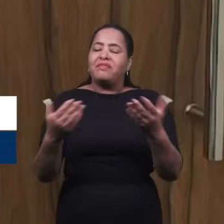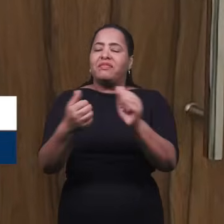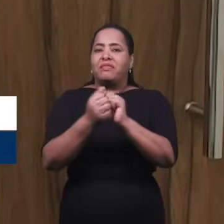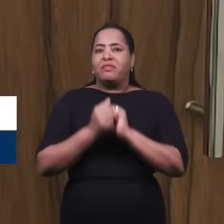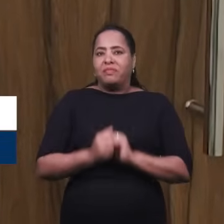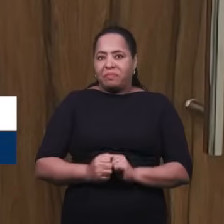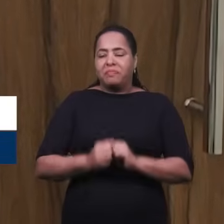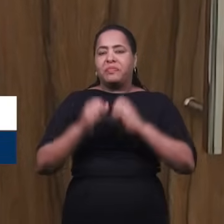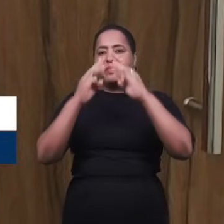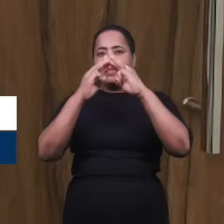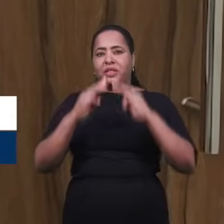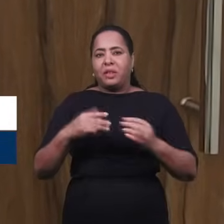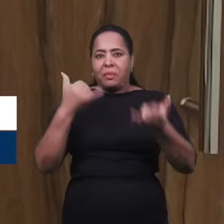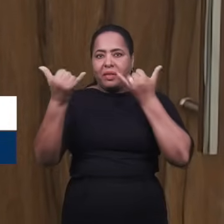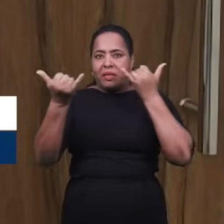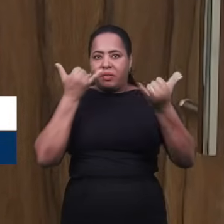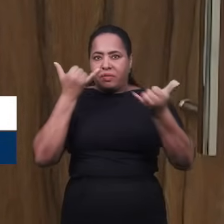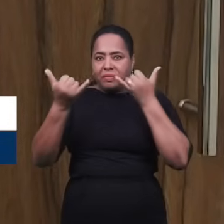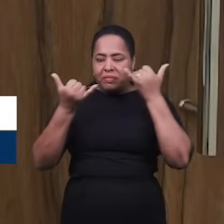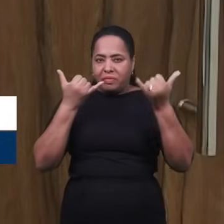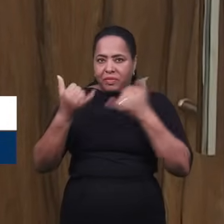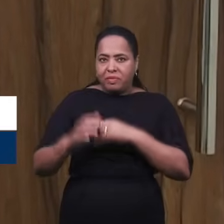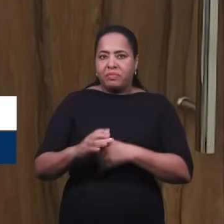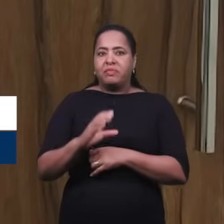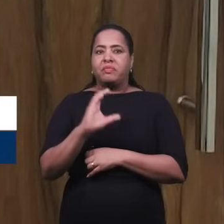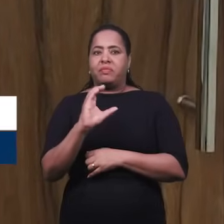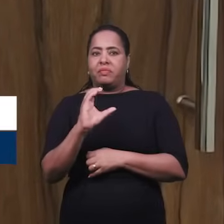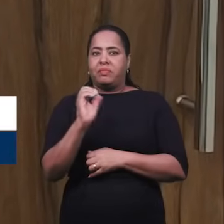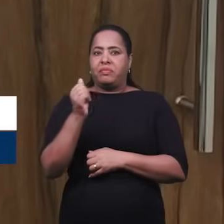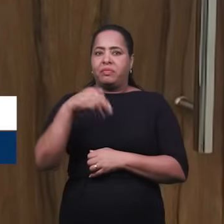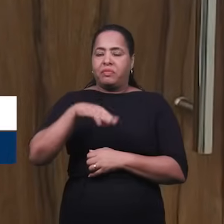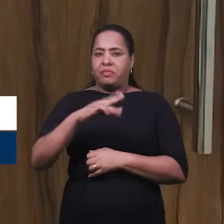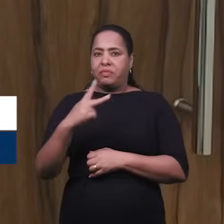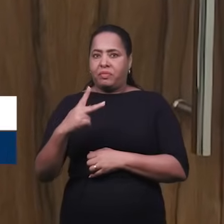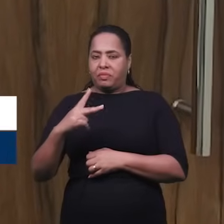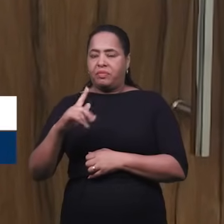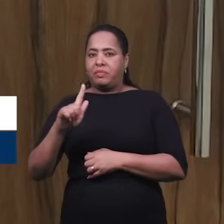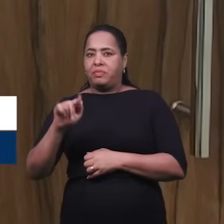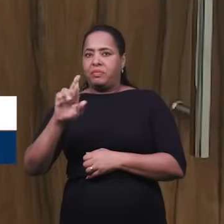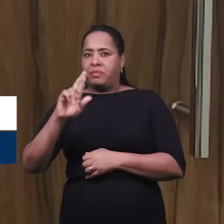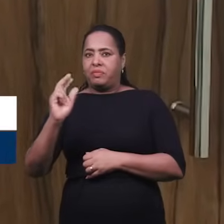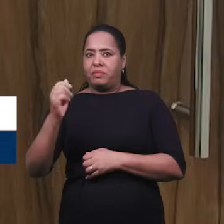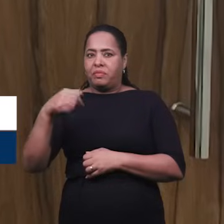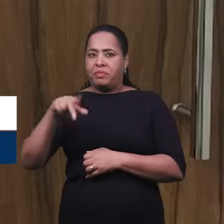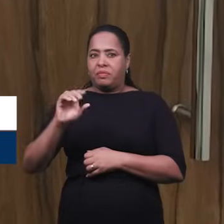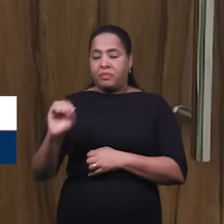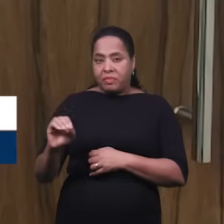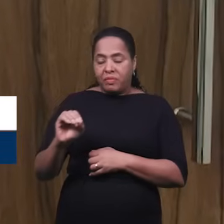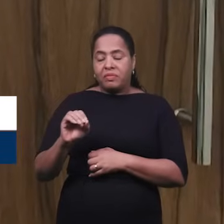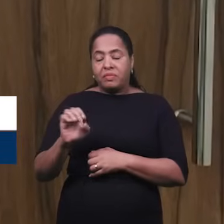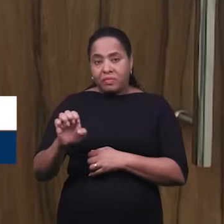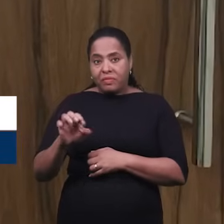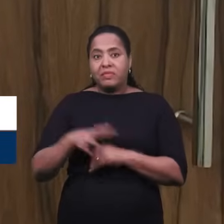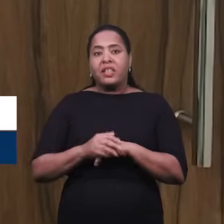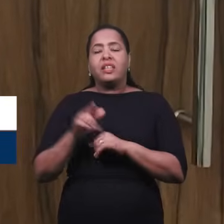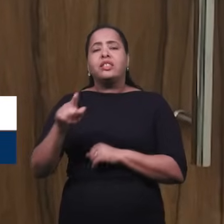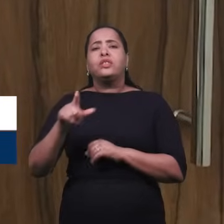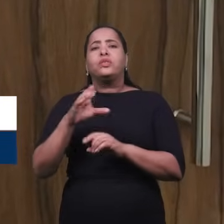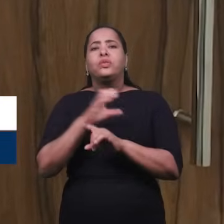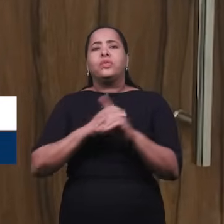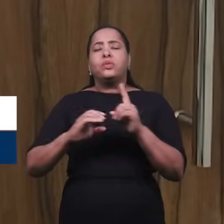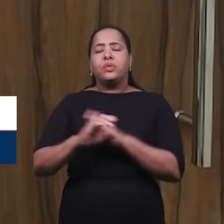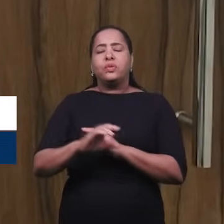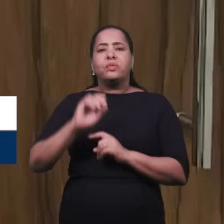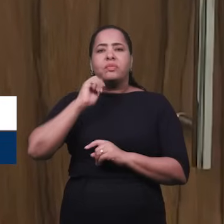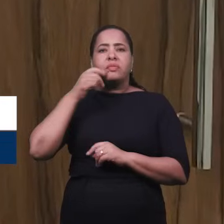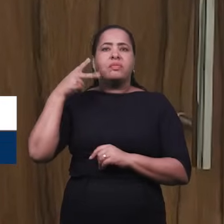você que nos acompanha no Manaí News. Na ICM do bairro Nova Lima, em Campo Grande, Mato Grosso do Sul, foi realizado um culto especial de ceia. A